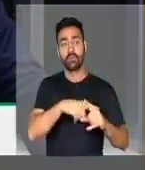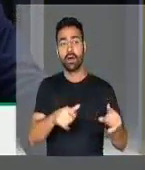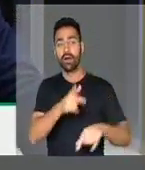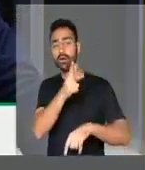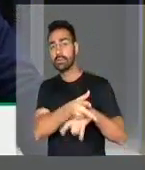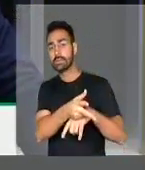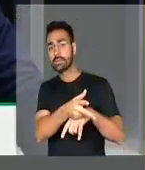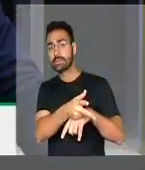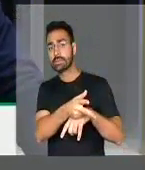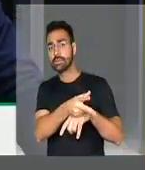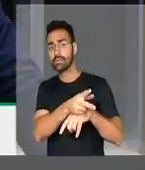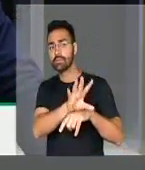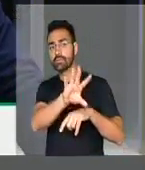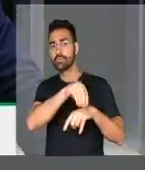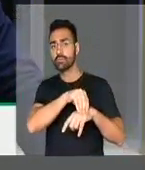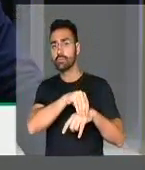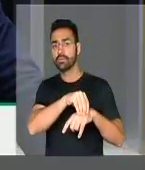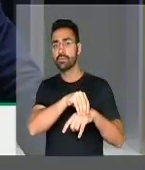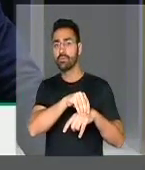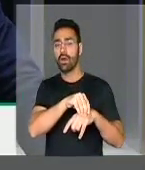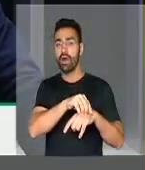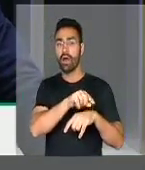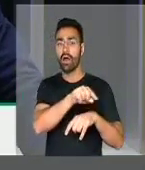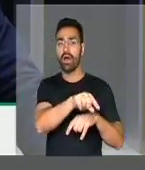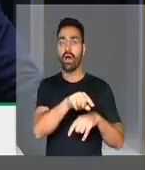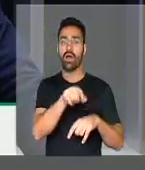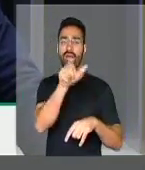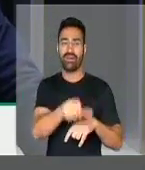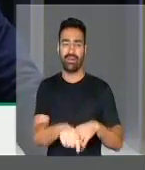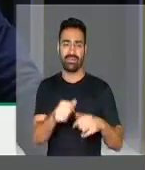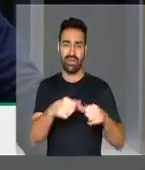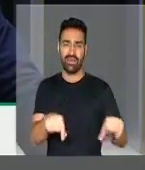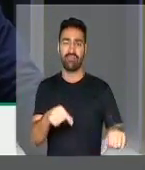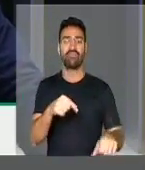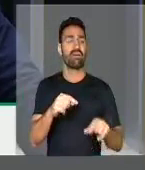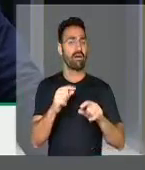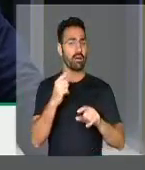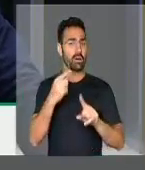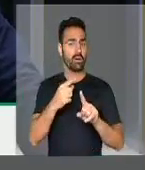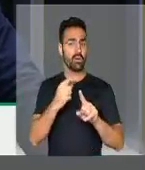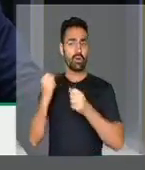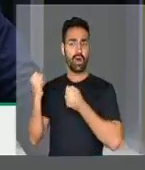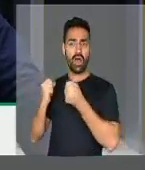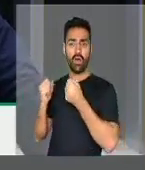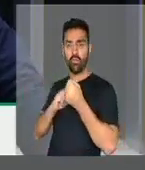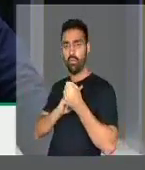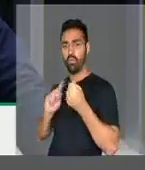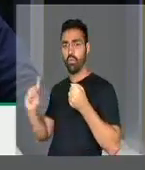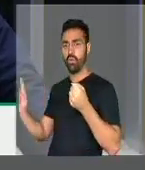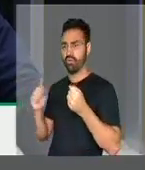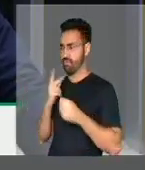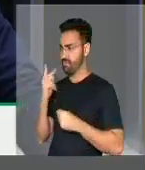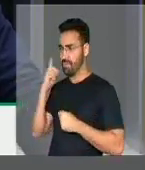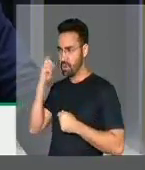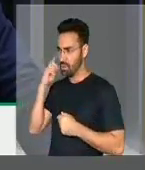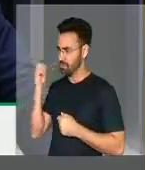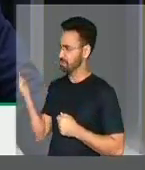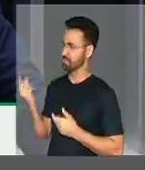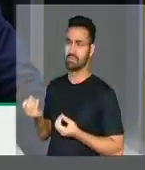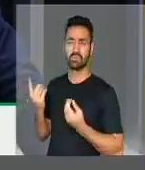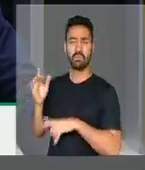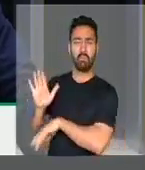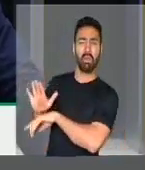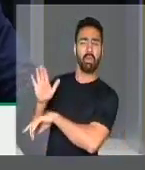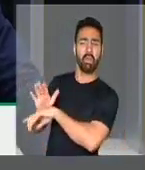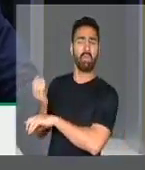reclamava do barulho flagrado dizendo que aquele barulho aquele